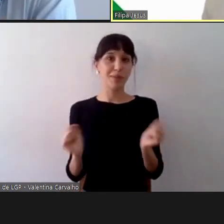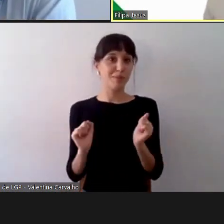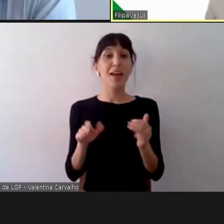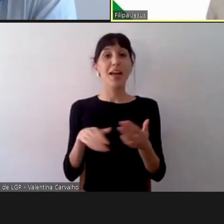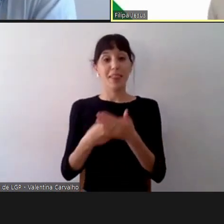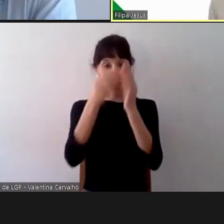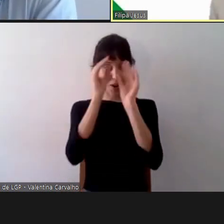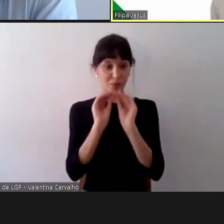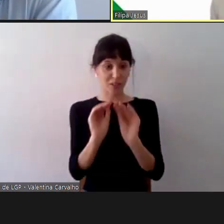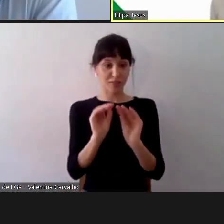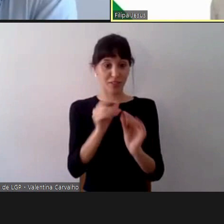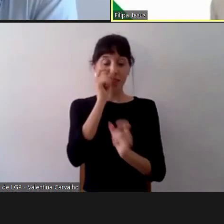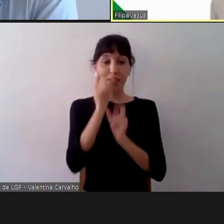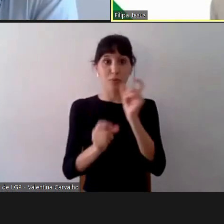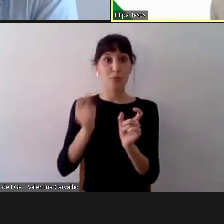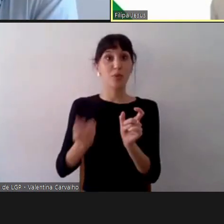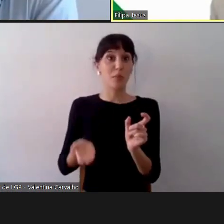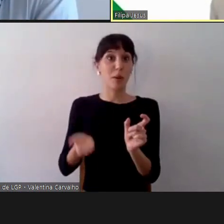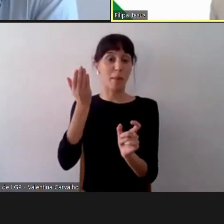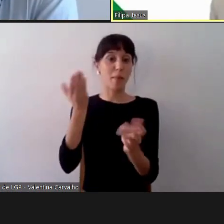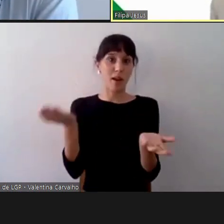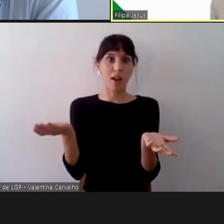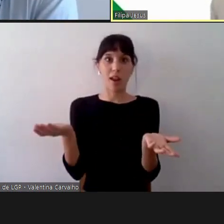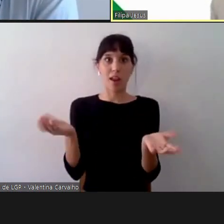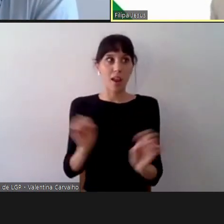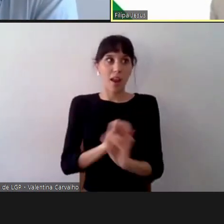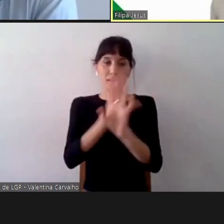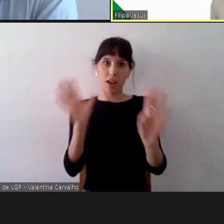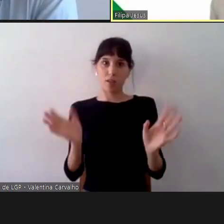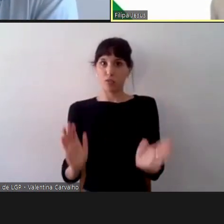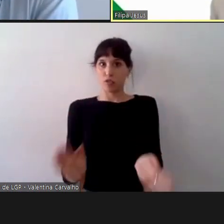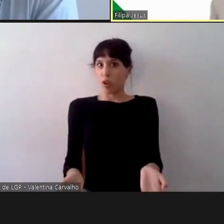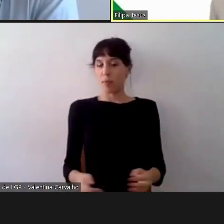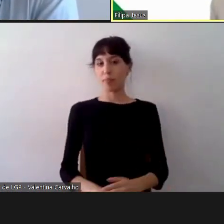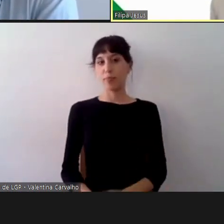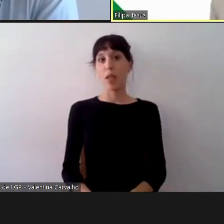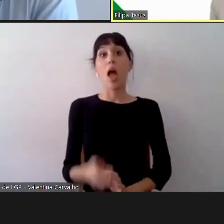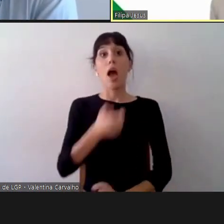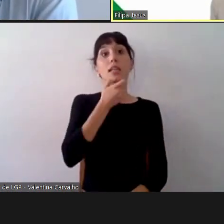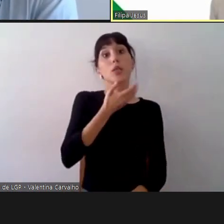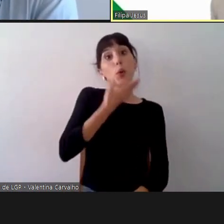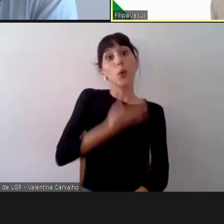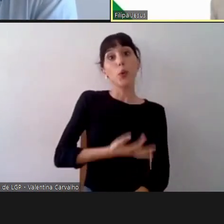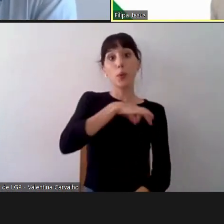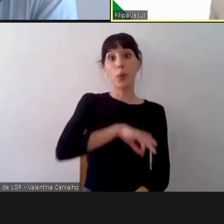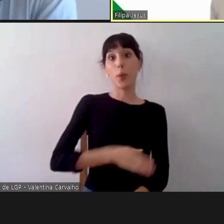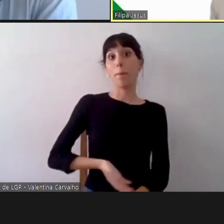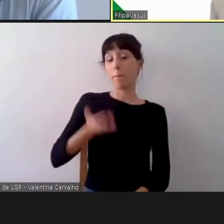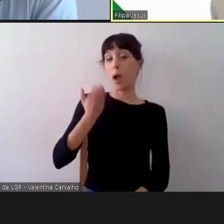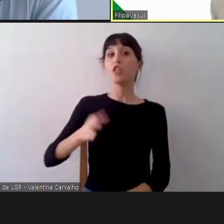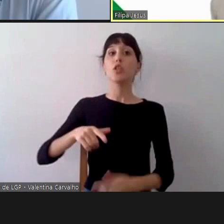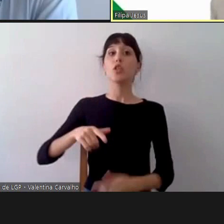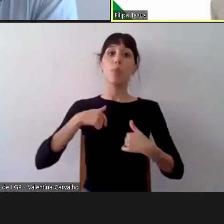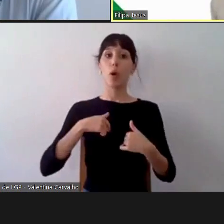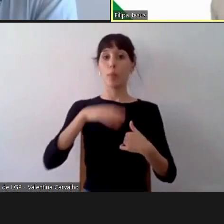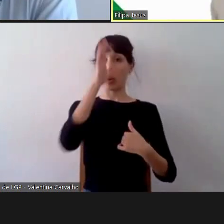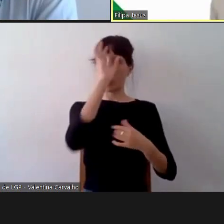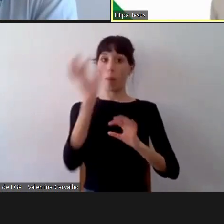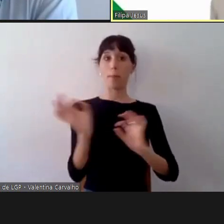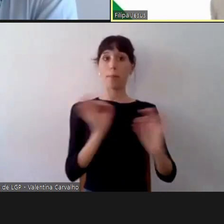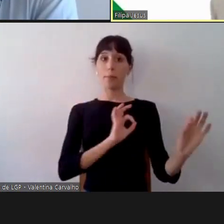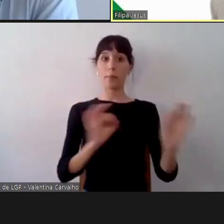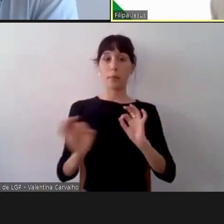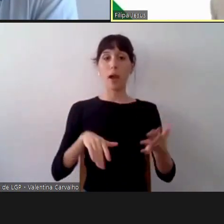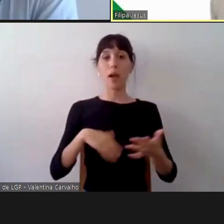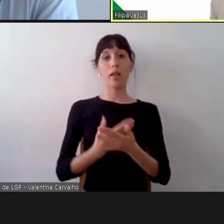população é relativamente óbvio, diria. Quanto mais qualificados, mais preparados, melhores hipóteses de progressão,